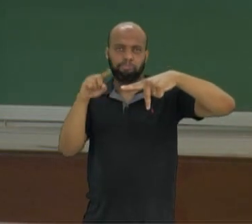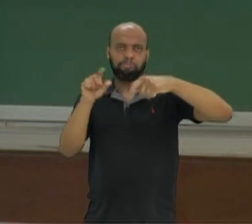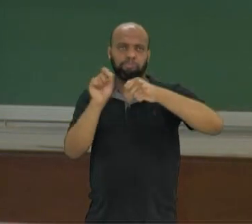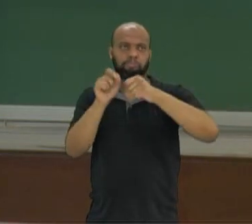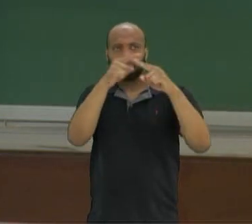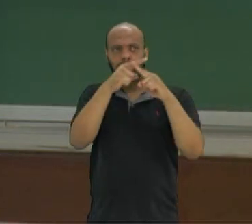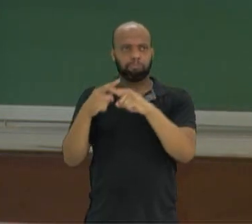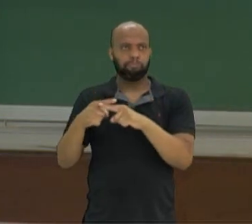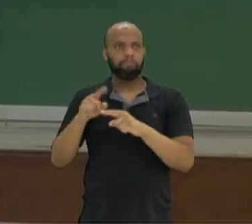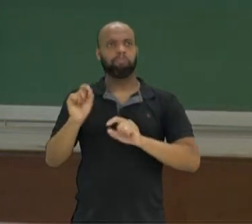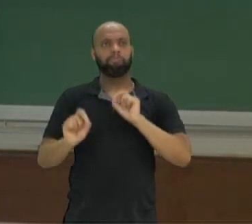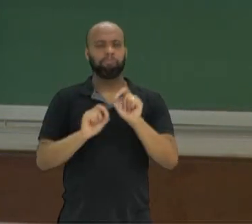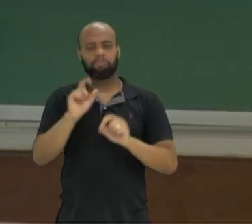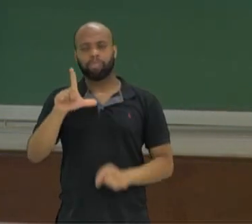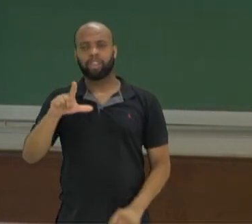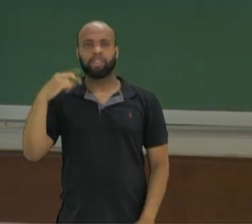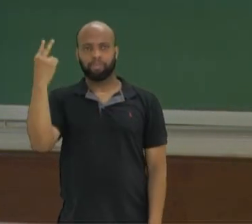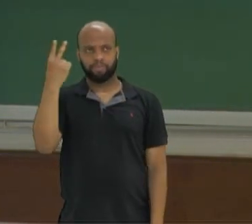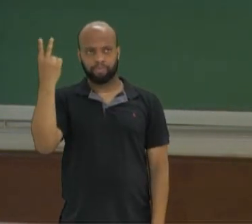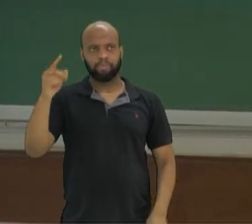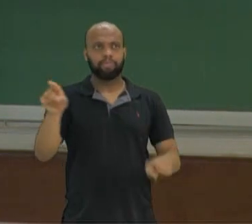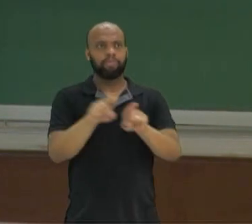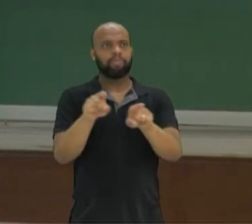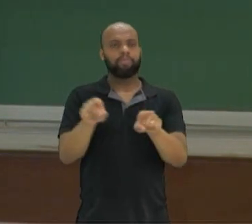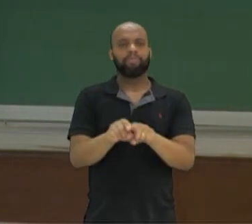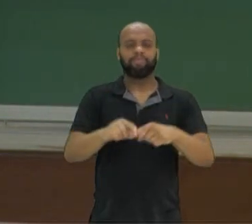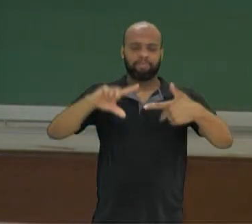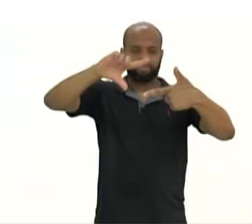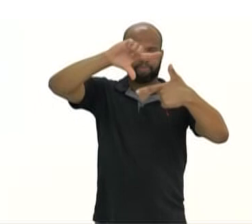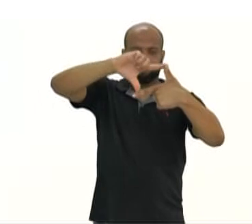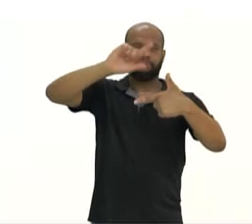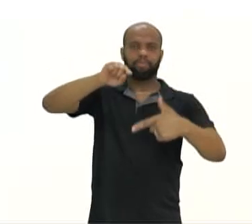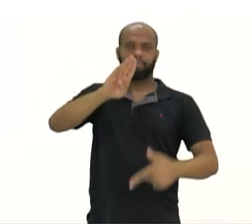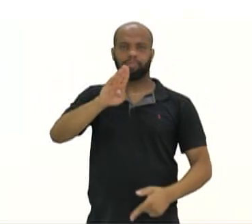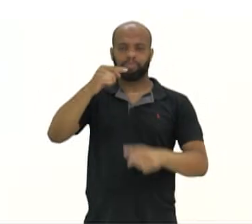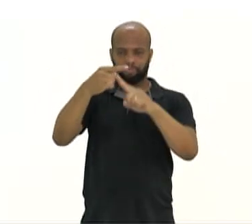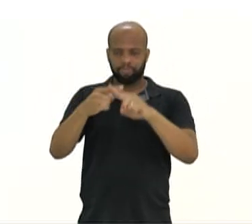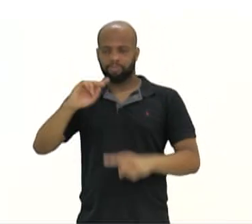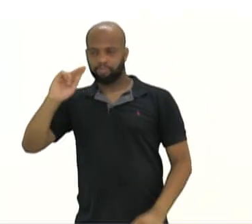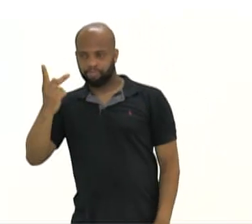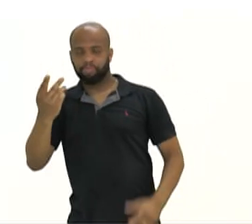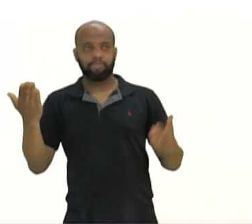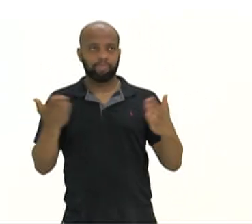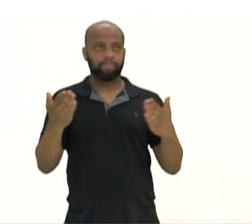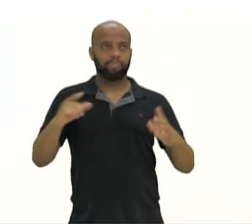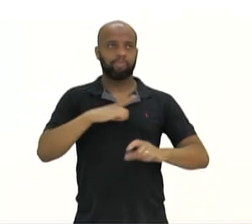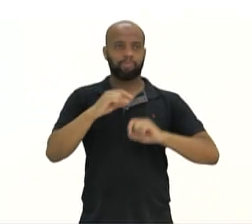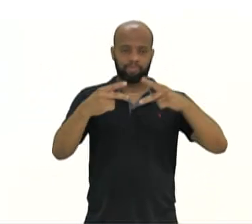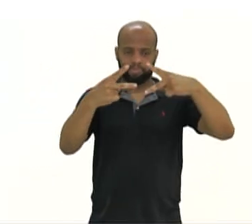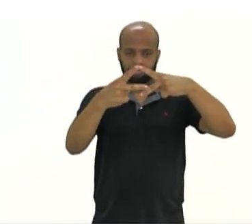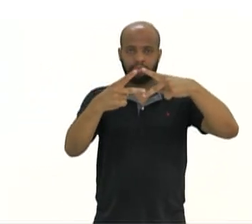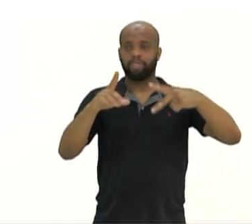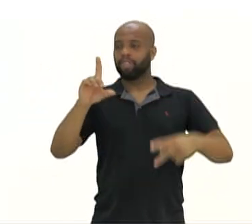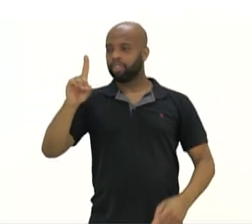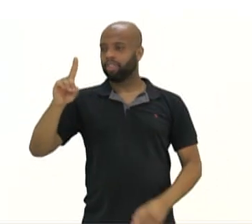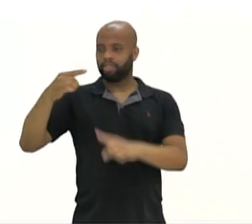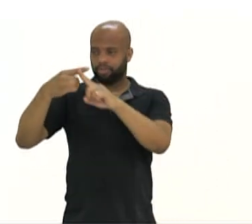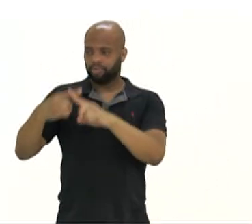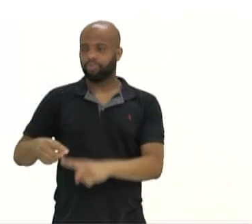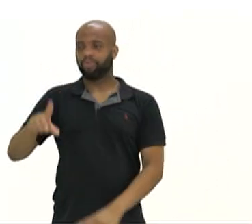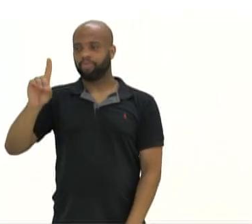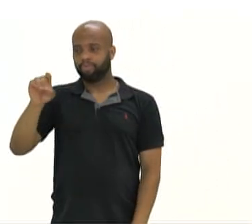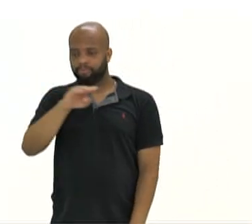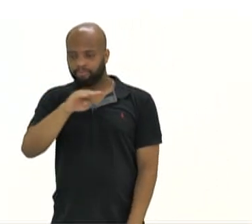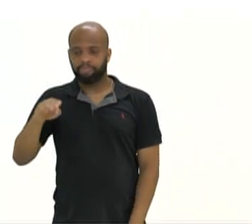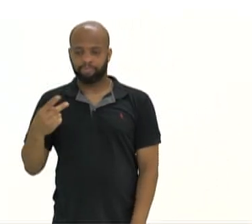quadrado, lado vezes lado, porque os lados são iguais. Do retângulo, base vezes altura. Do losango, multiplica as duas diagonais e divide por